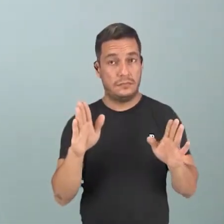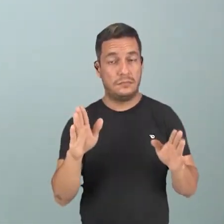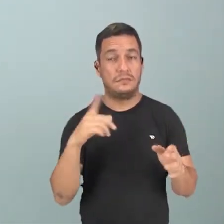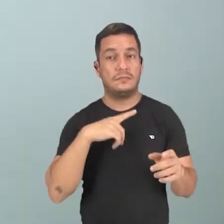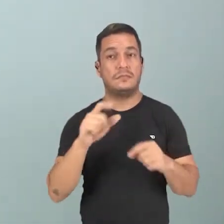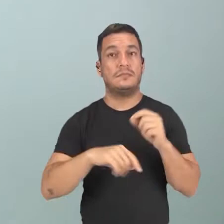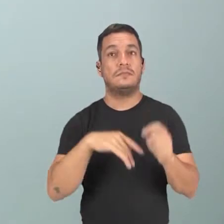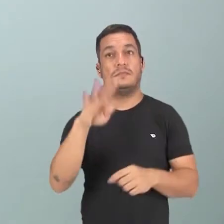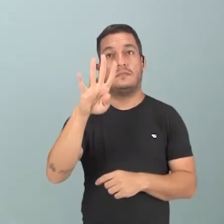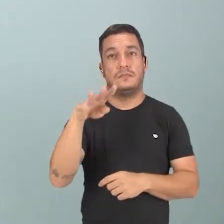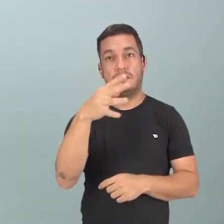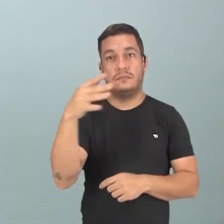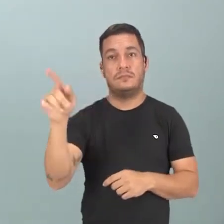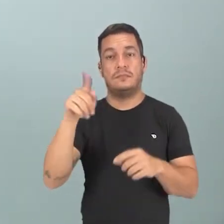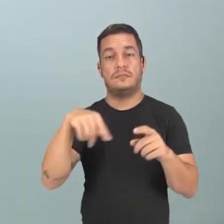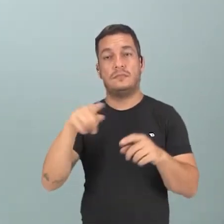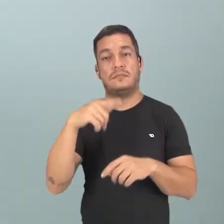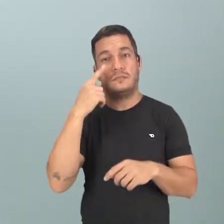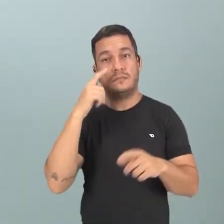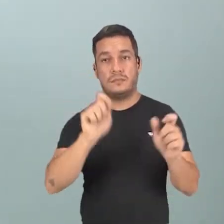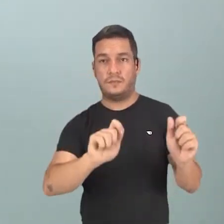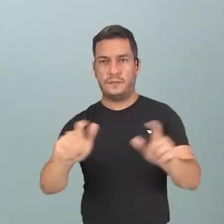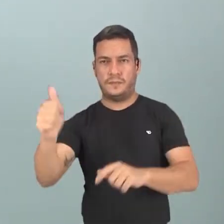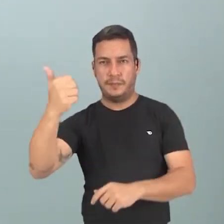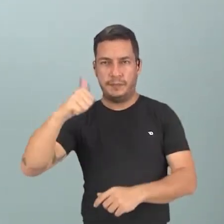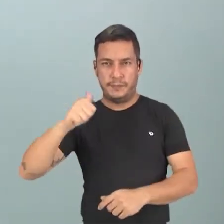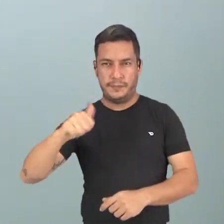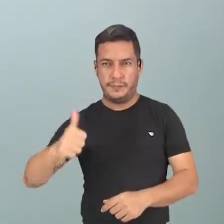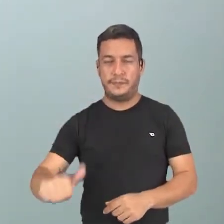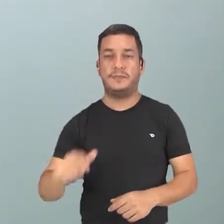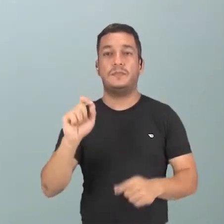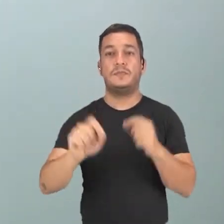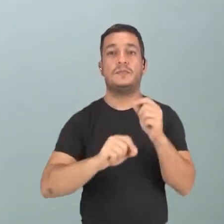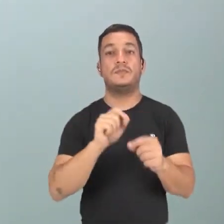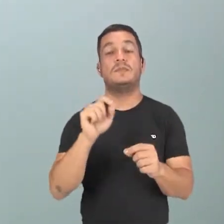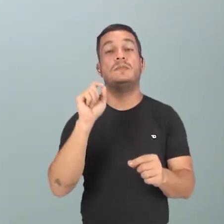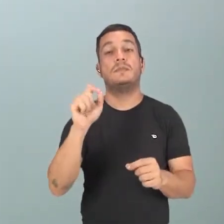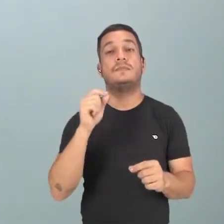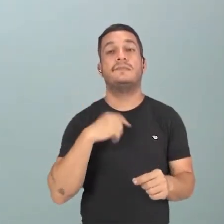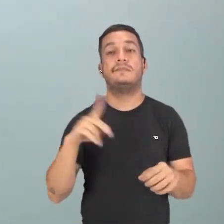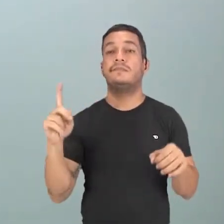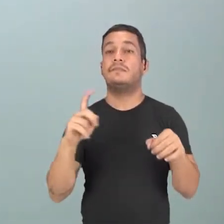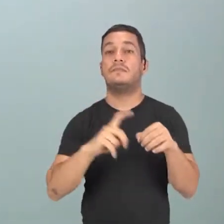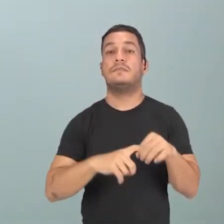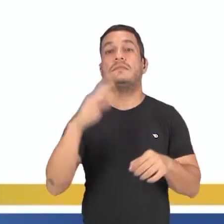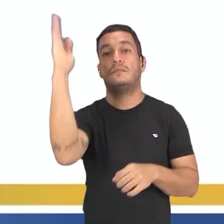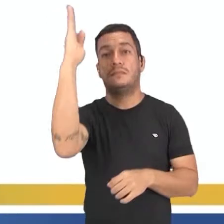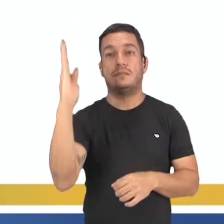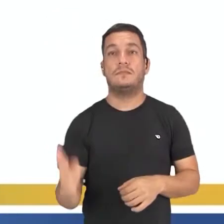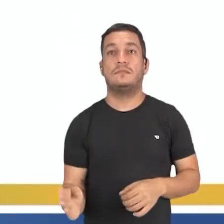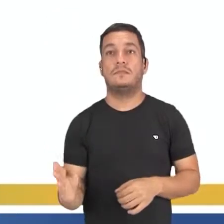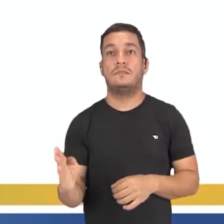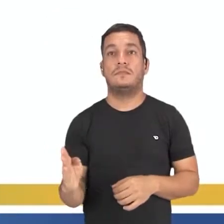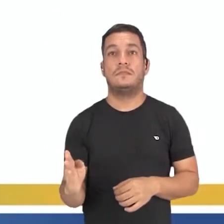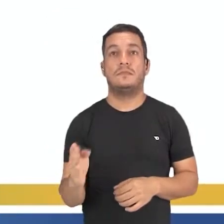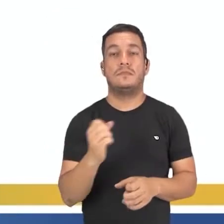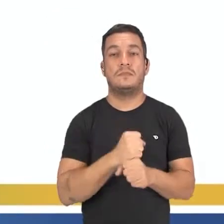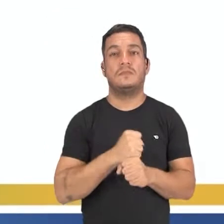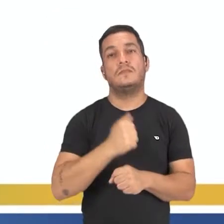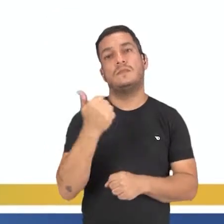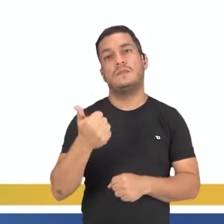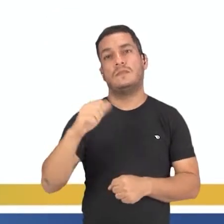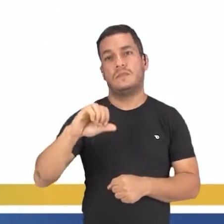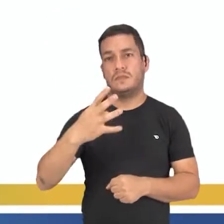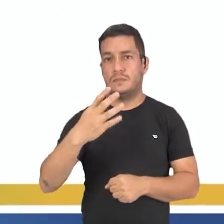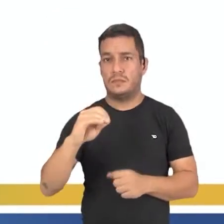esse quadro aí na sua tela para você dar uma analisada no caso da fecundidade no Brasil de